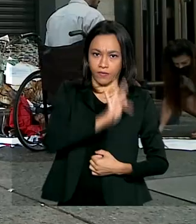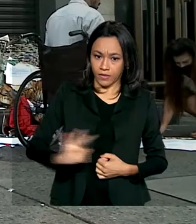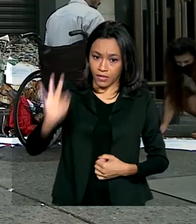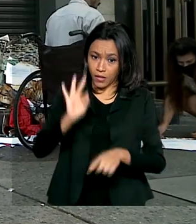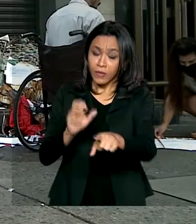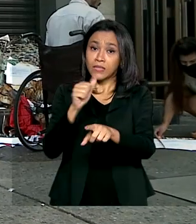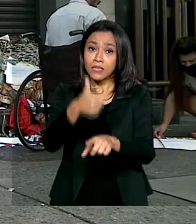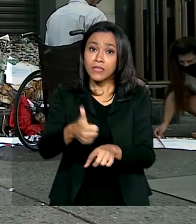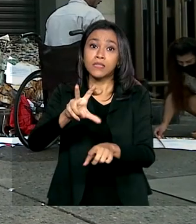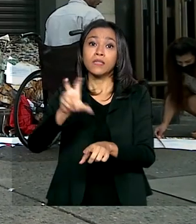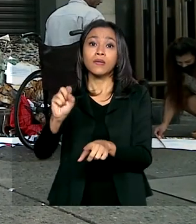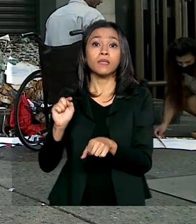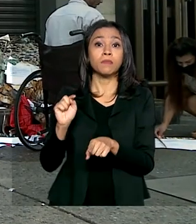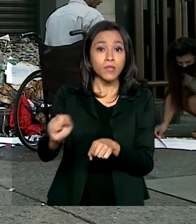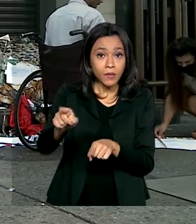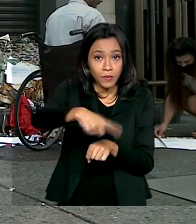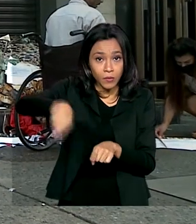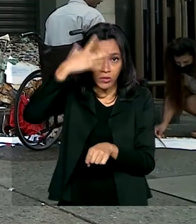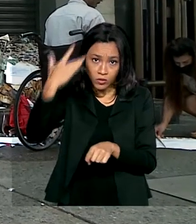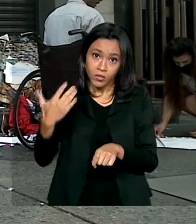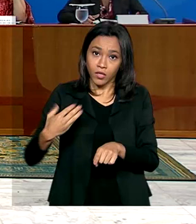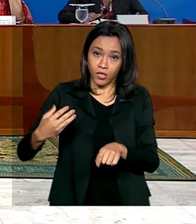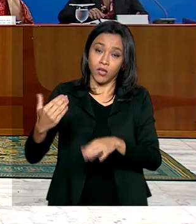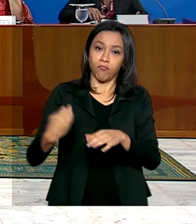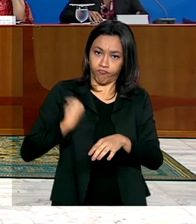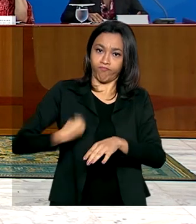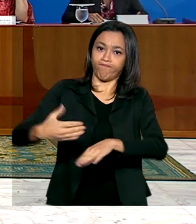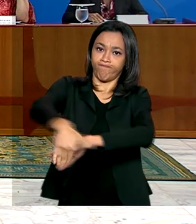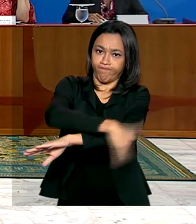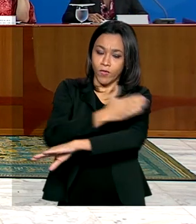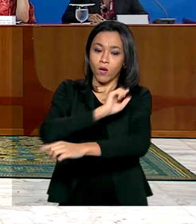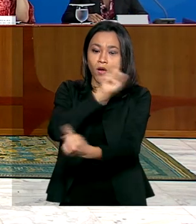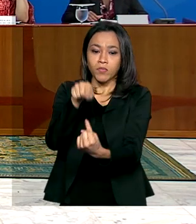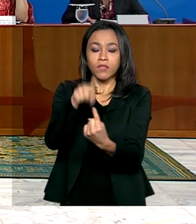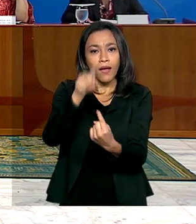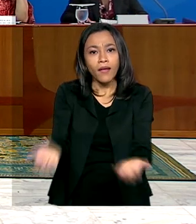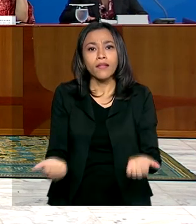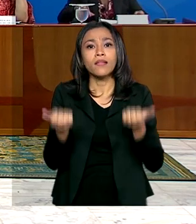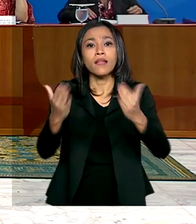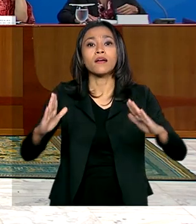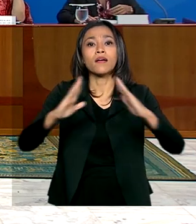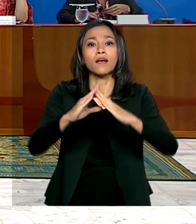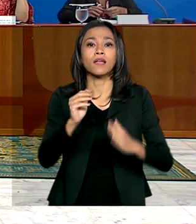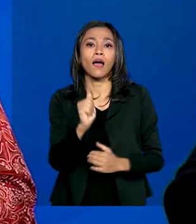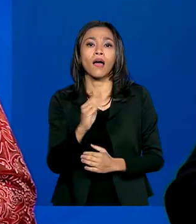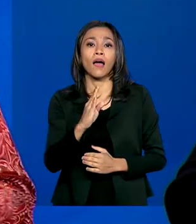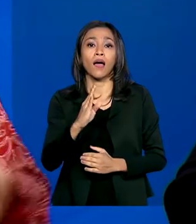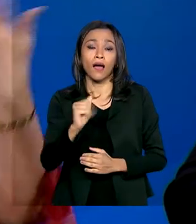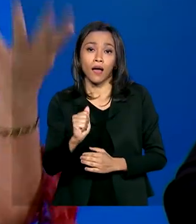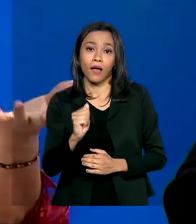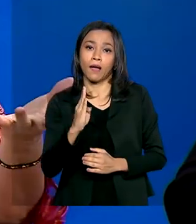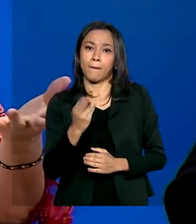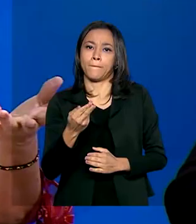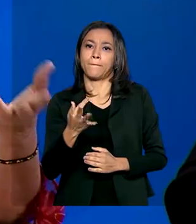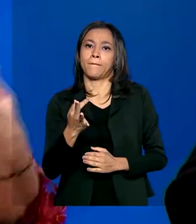de 150 mil brasileiros que vivem nestas condições, a meta é fornecer abrigo para pelo menos 80 mil pessoas. Já